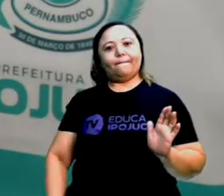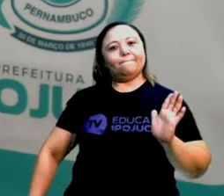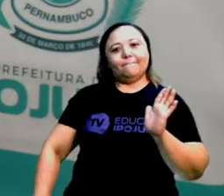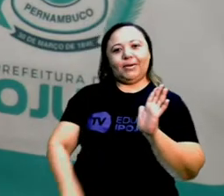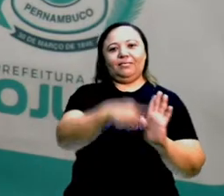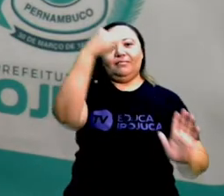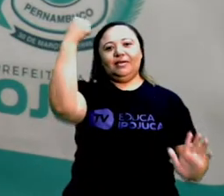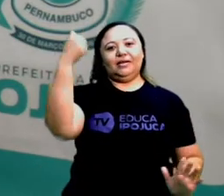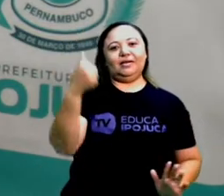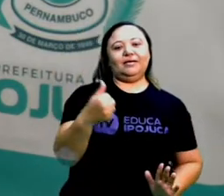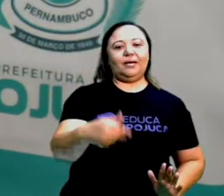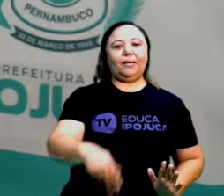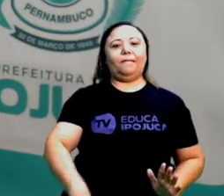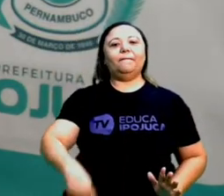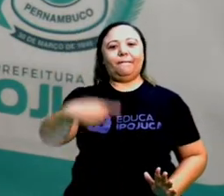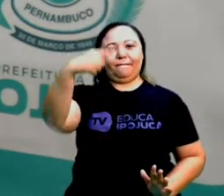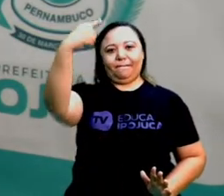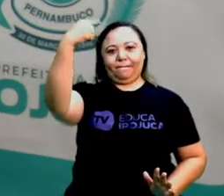narrador é um narrador